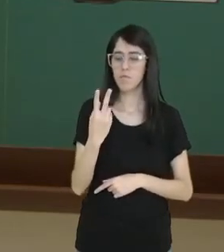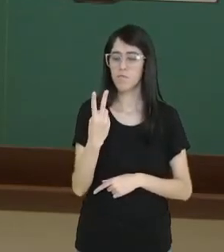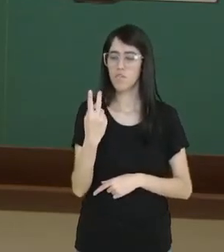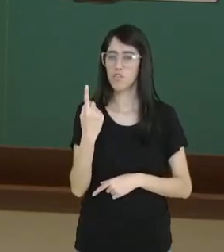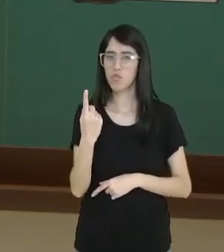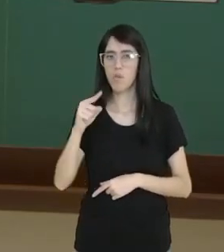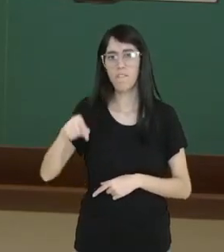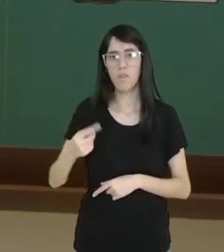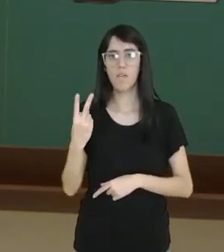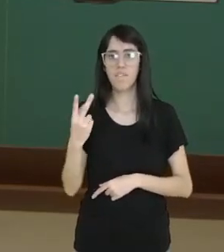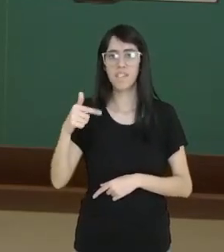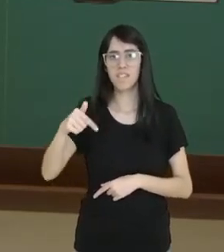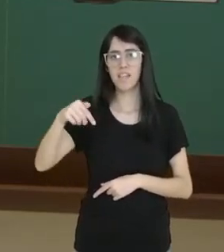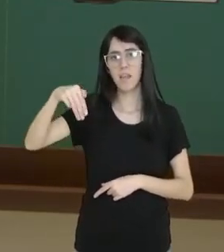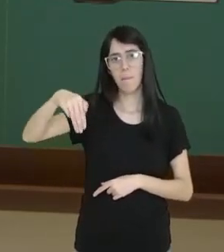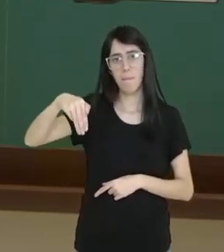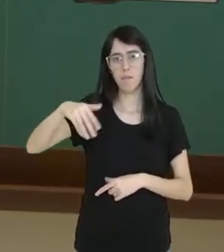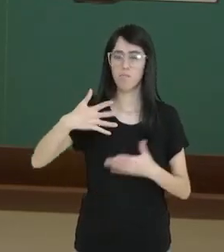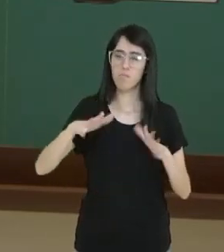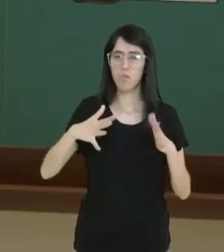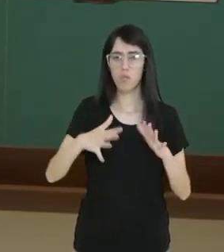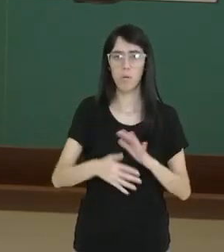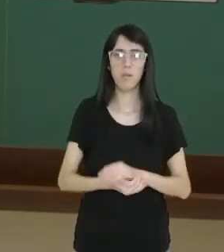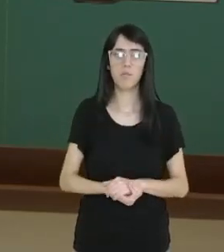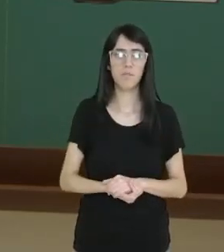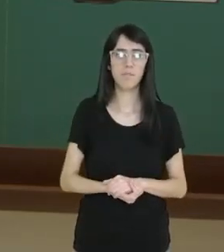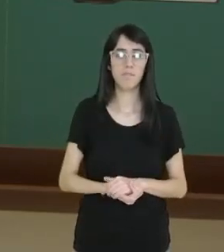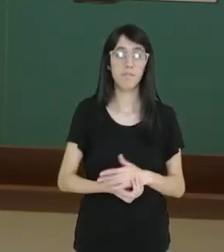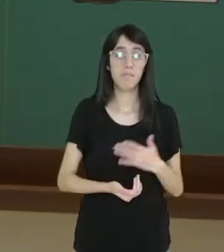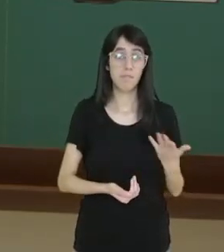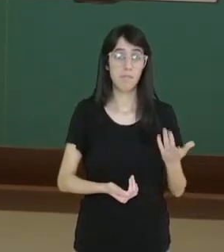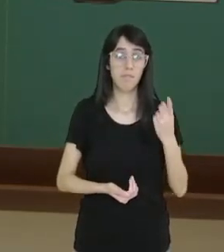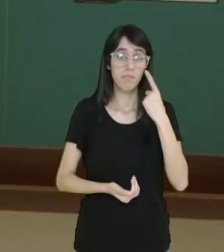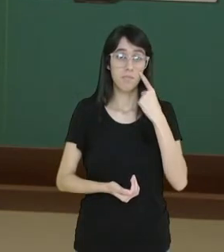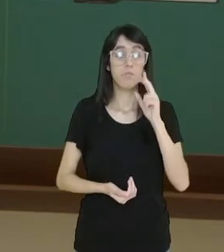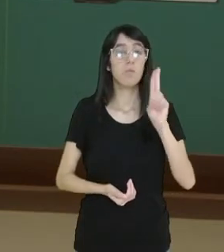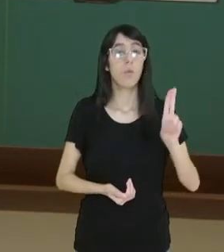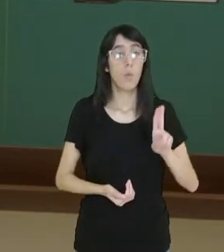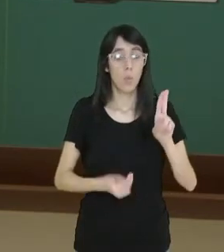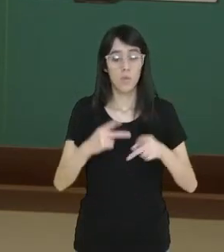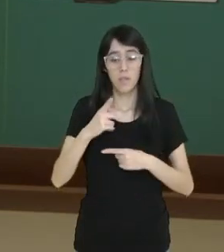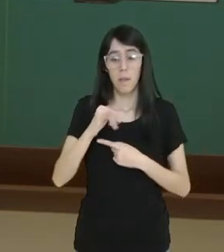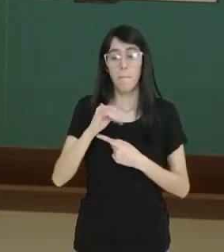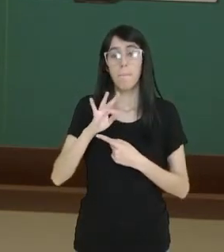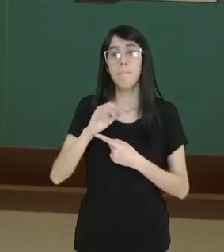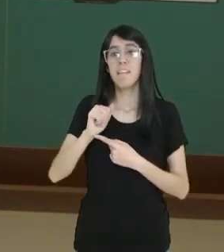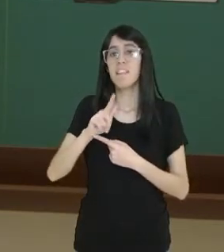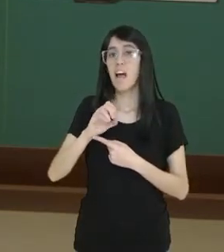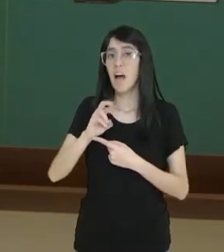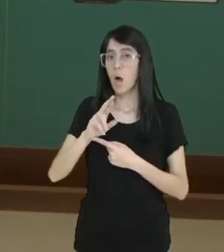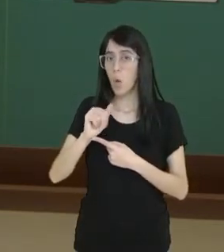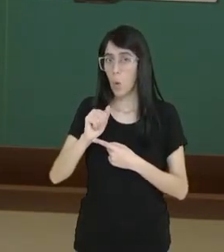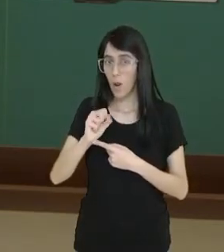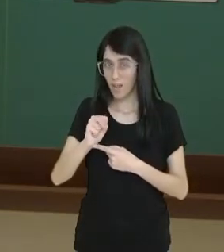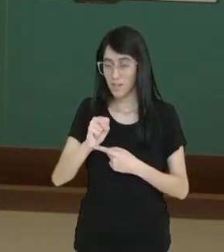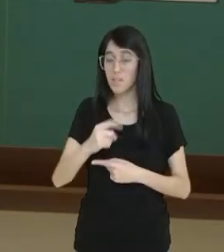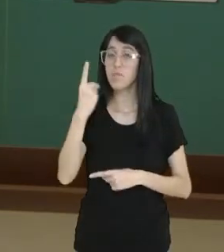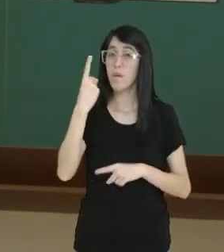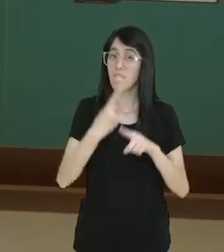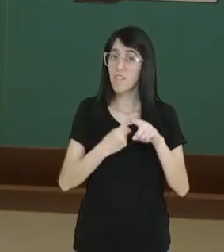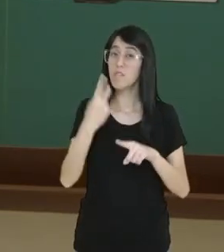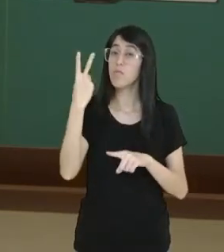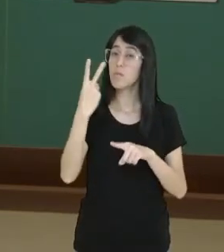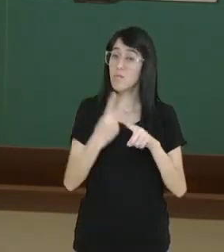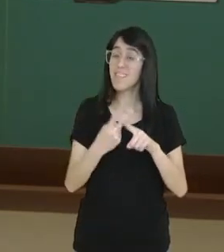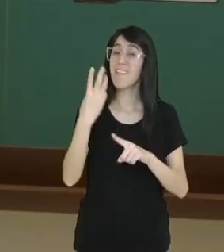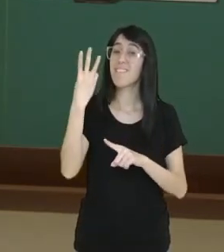1.421,27 metros. Então, repare, como aplicamos Pitágoras uma vez, duas vezes, três